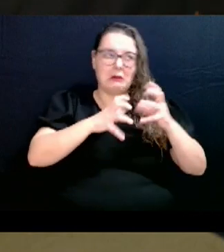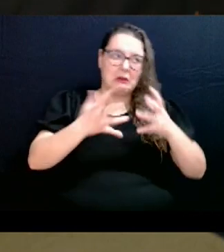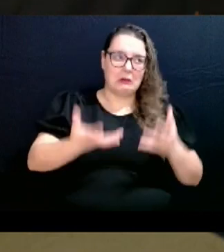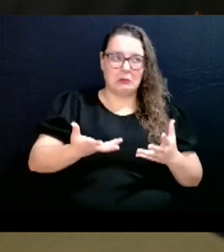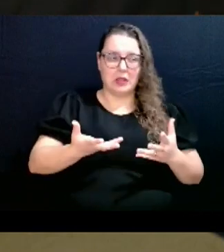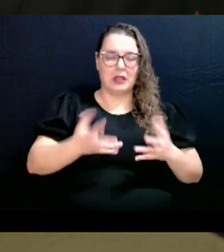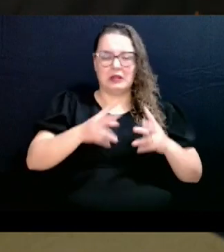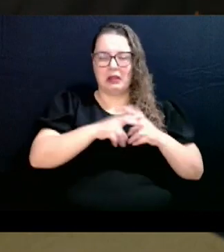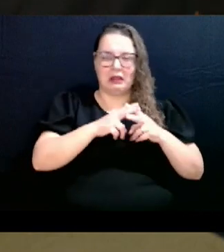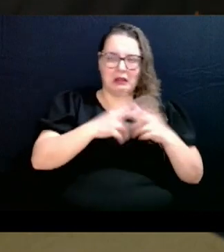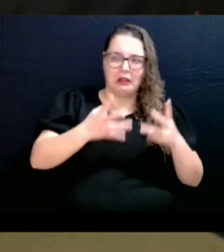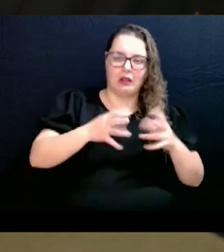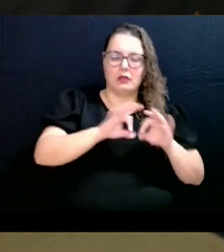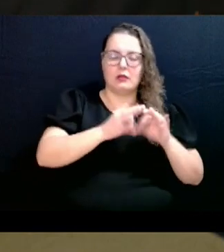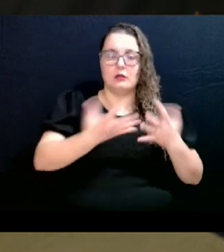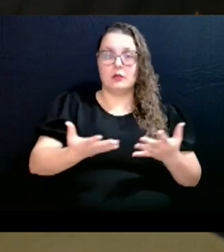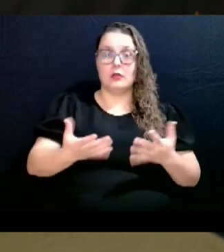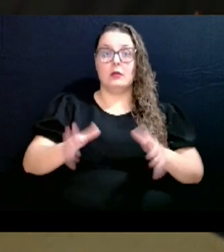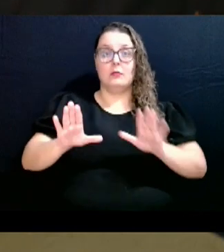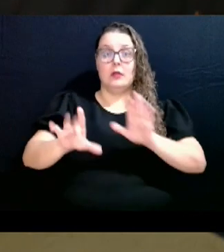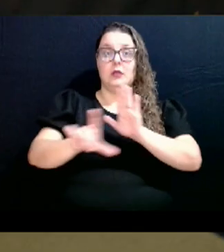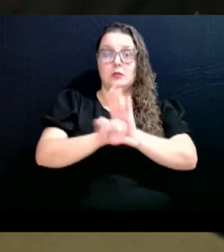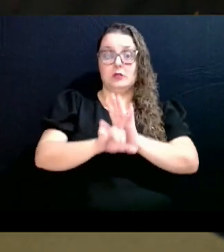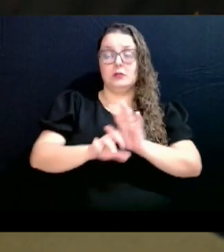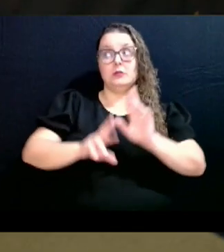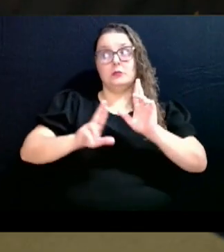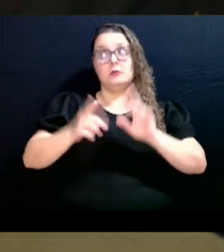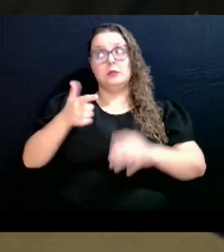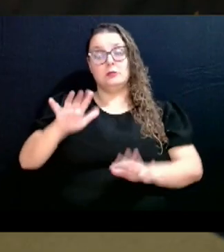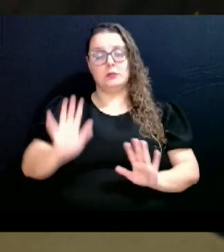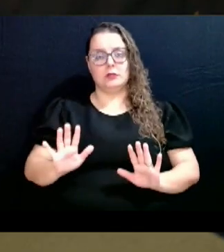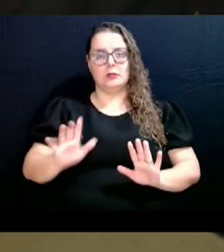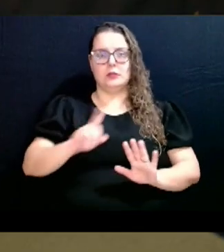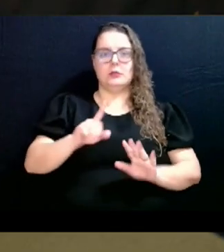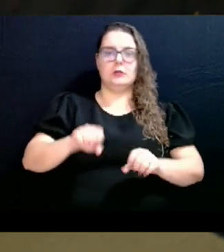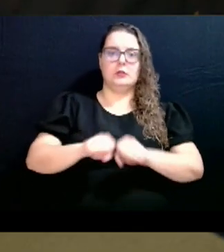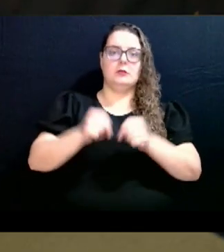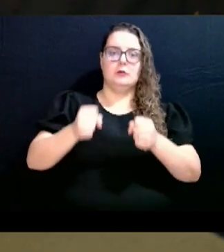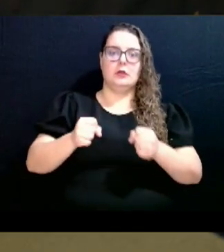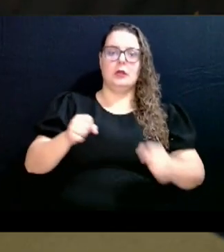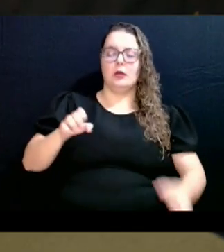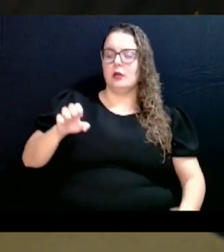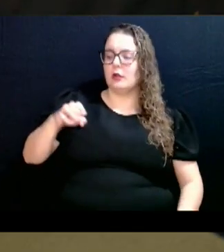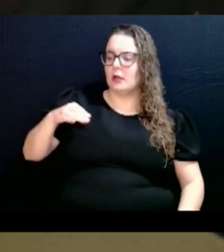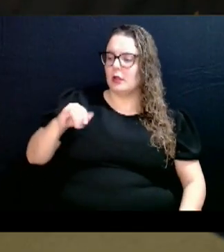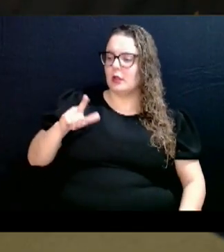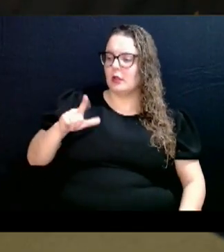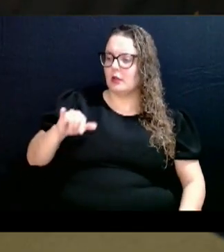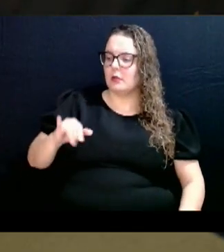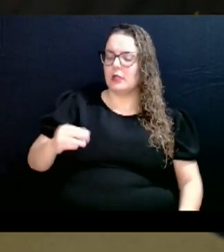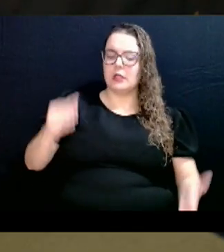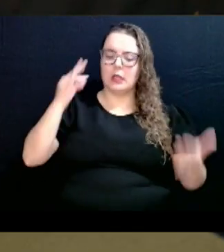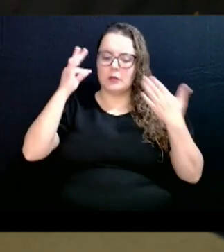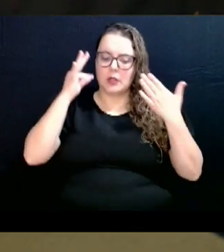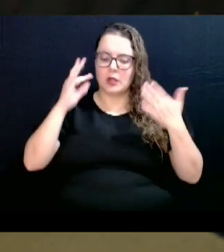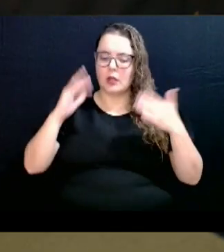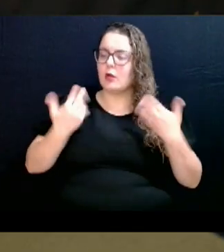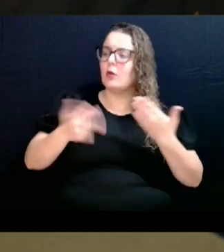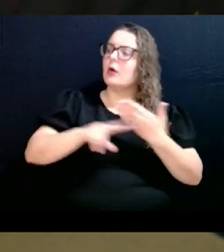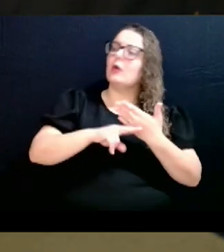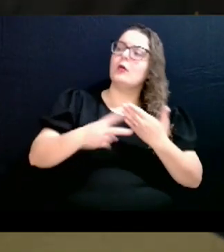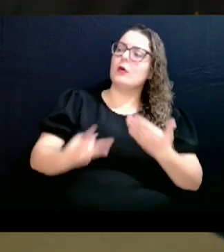específico e eu espero que essa lei continue, né, que ela não seja derrubada. Agora, Emily, na psicoterapia, qual que é o reflexo de